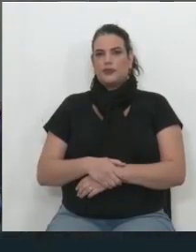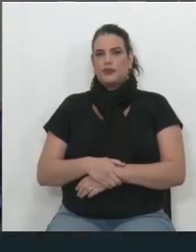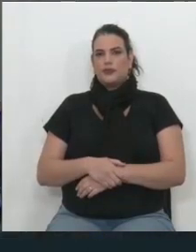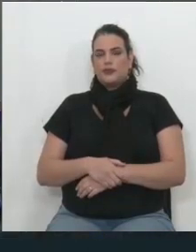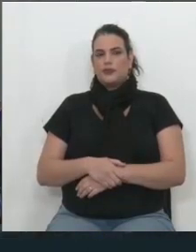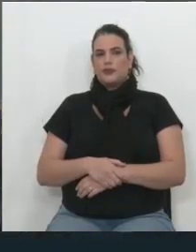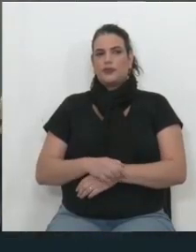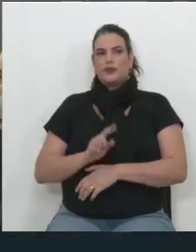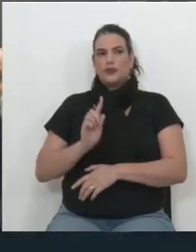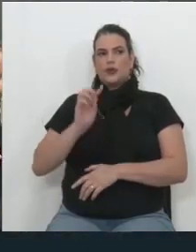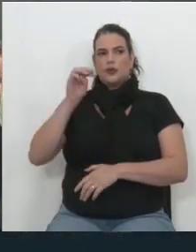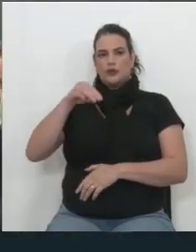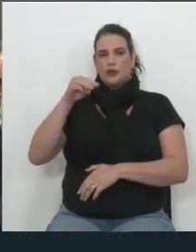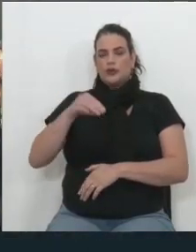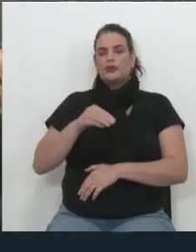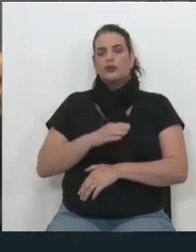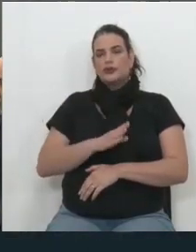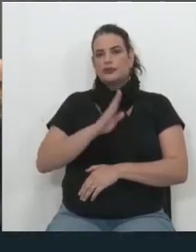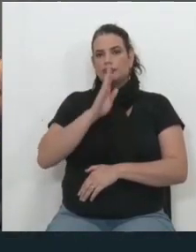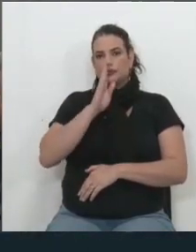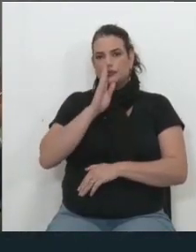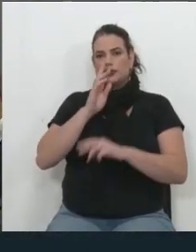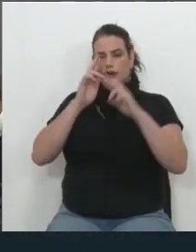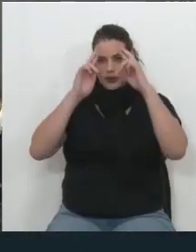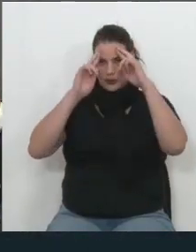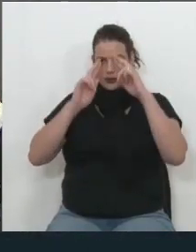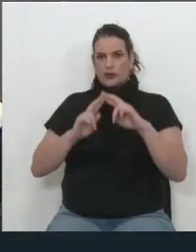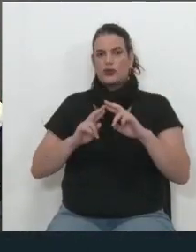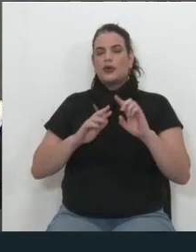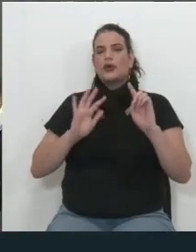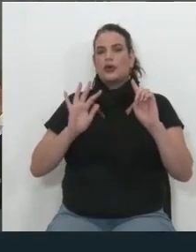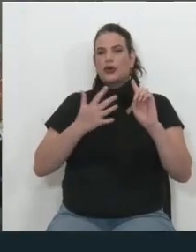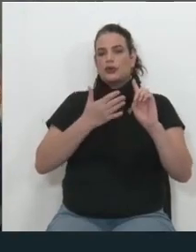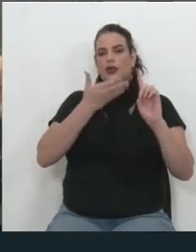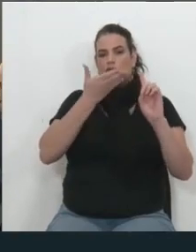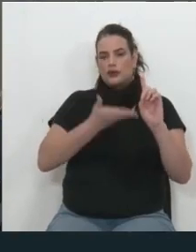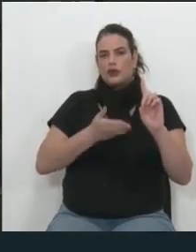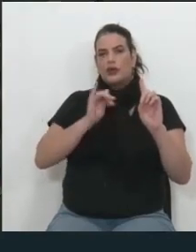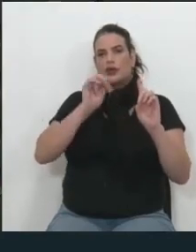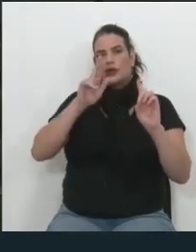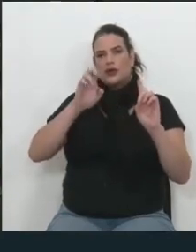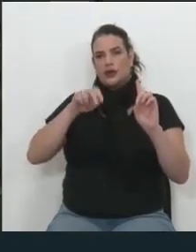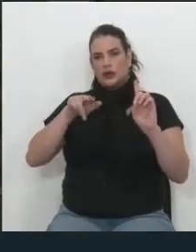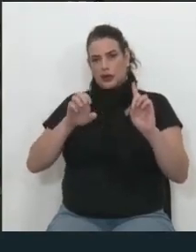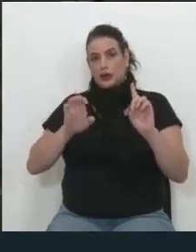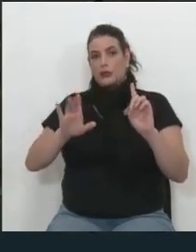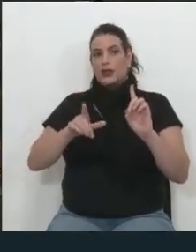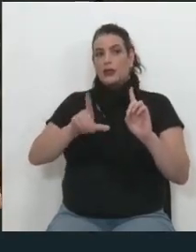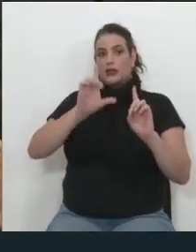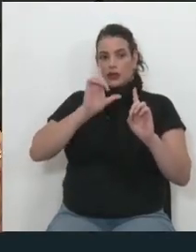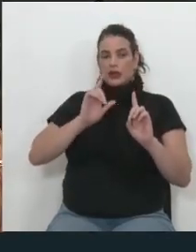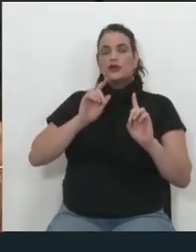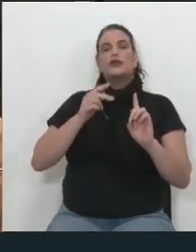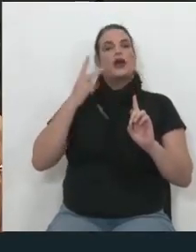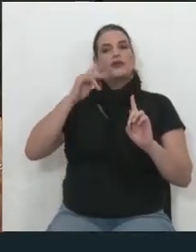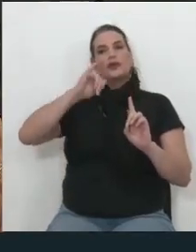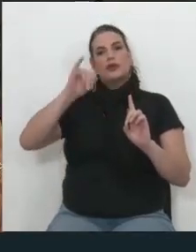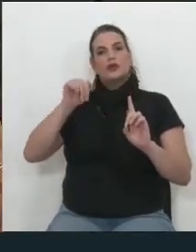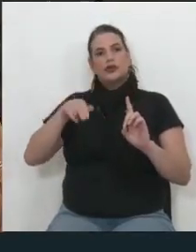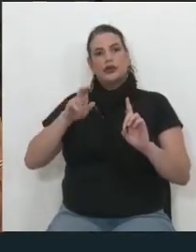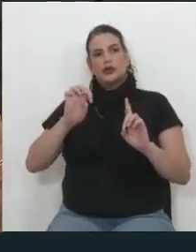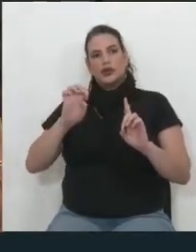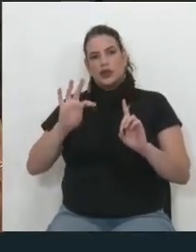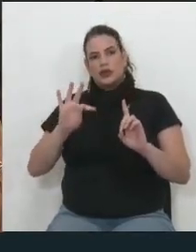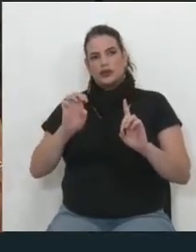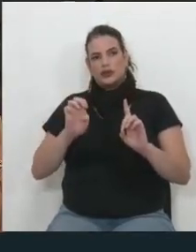Um minuto de silêncio em homenagem à senhora Irene. Mas antes, a vereadora Janete. Também pedir